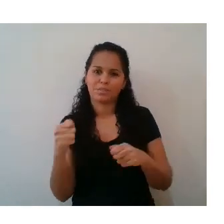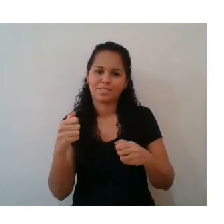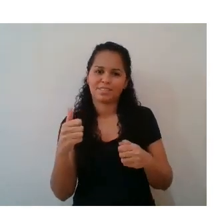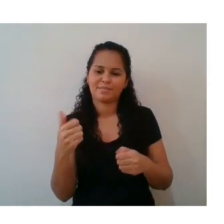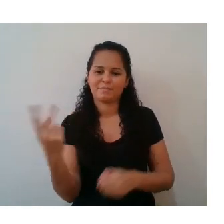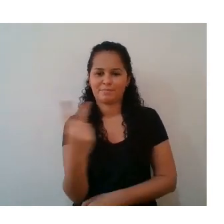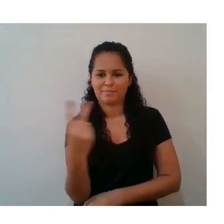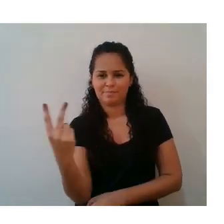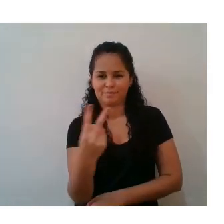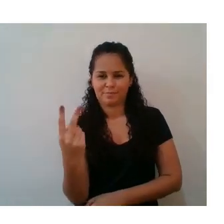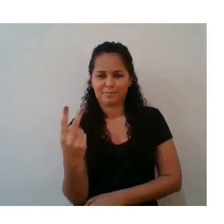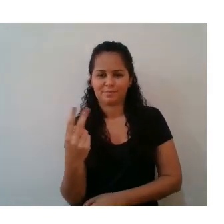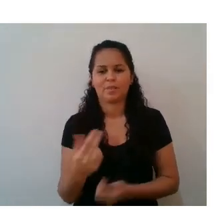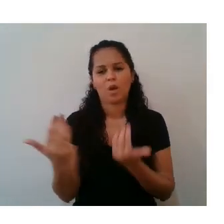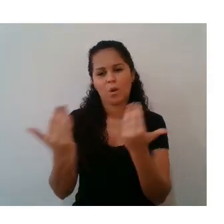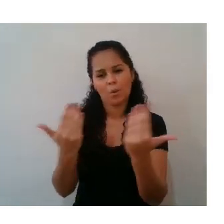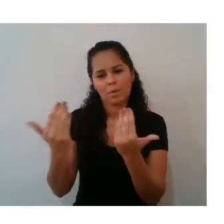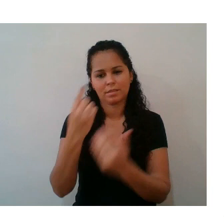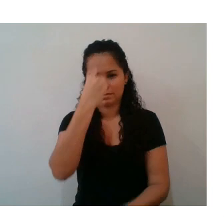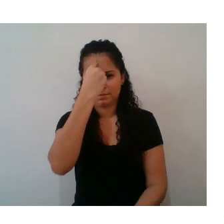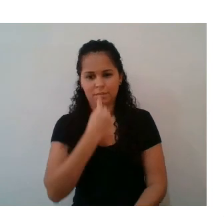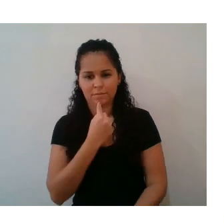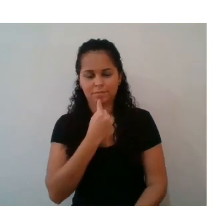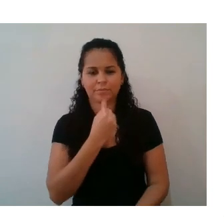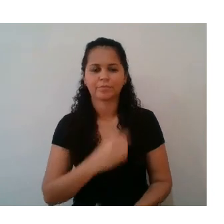ser assim, ou poderia ser assim, tá?